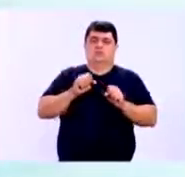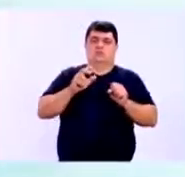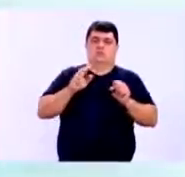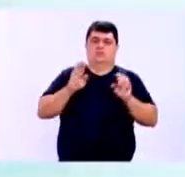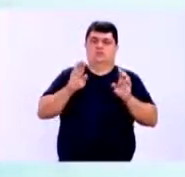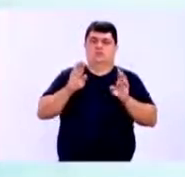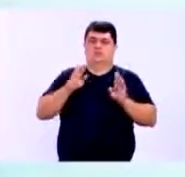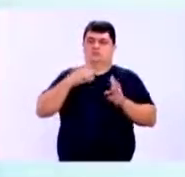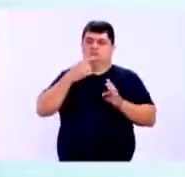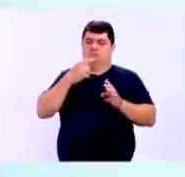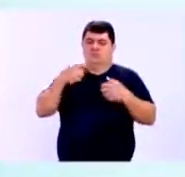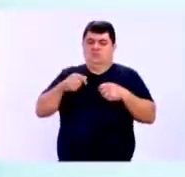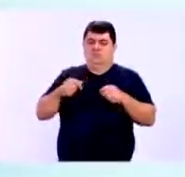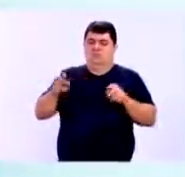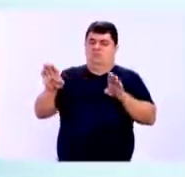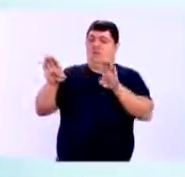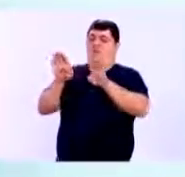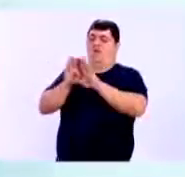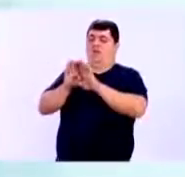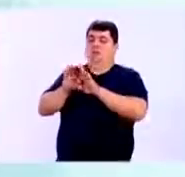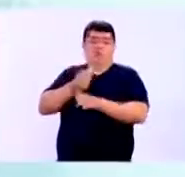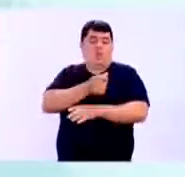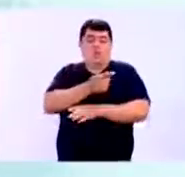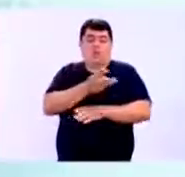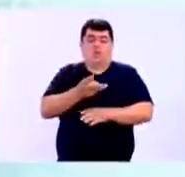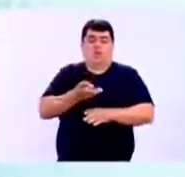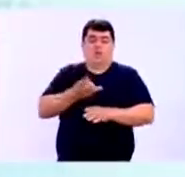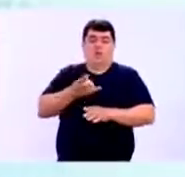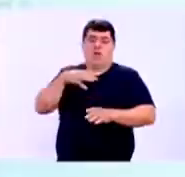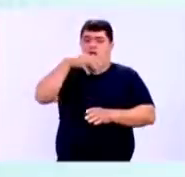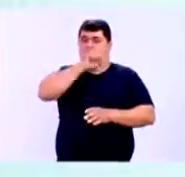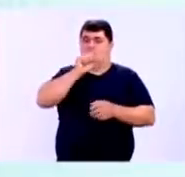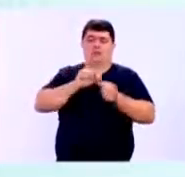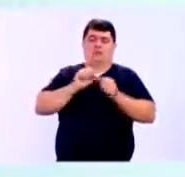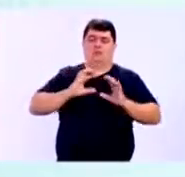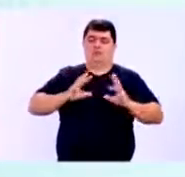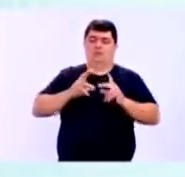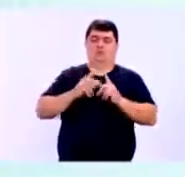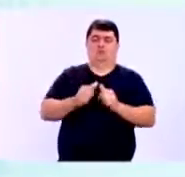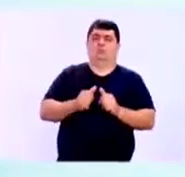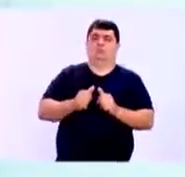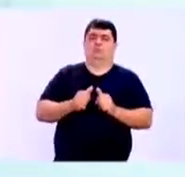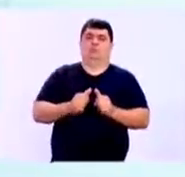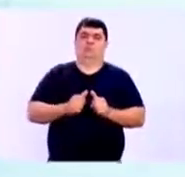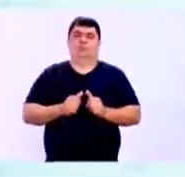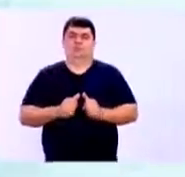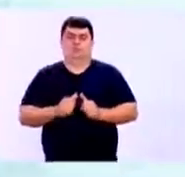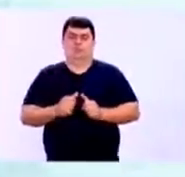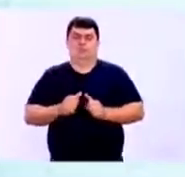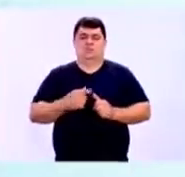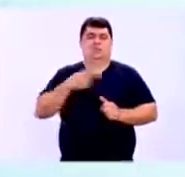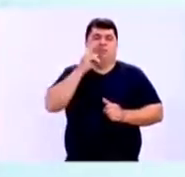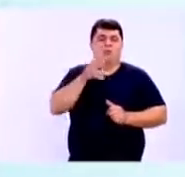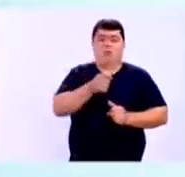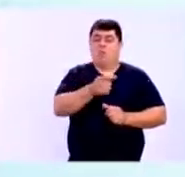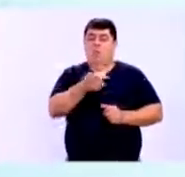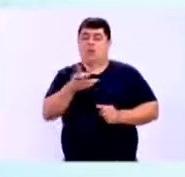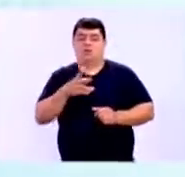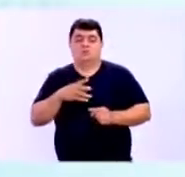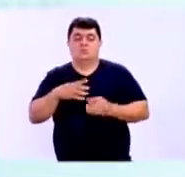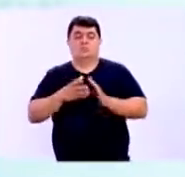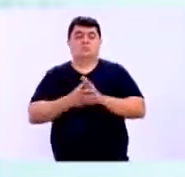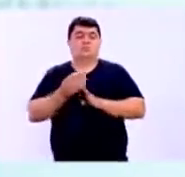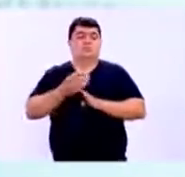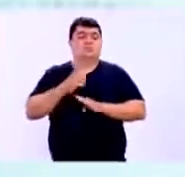para verificar o quanto temos. Não há necessidade de ir manualmente contar quantos sapatos ainda sobrou. É